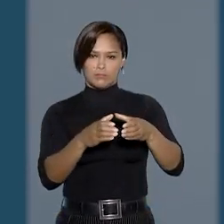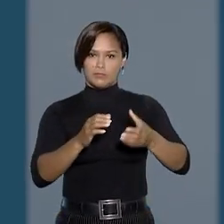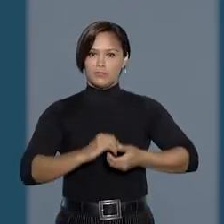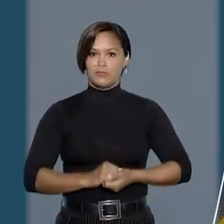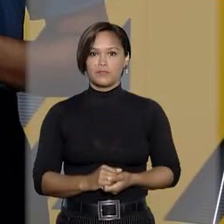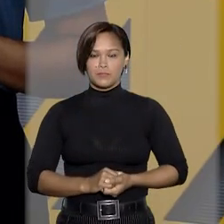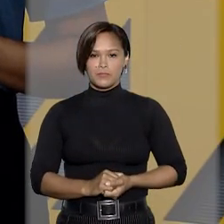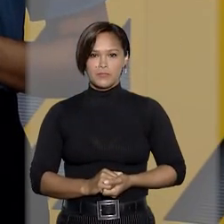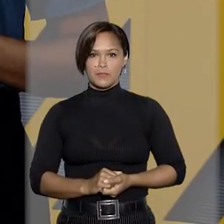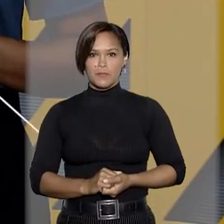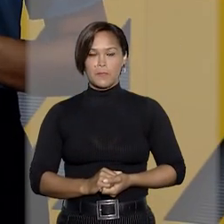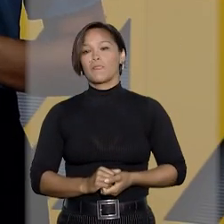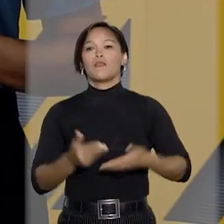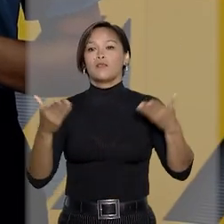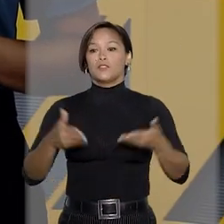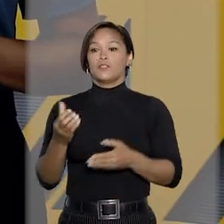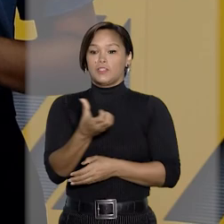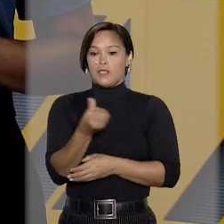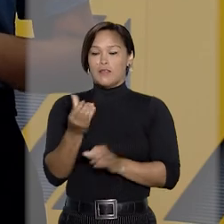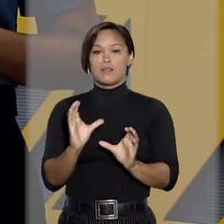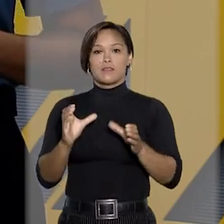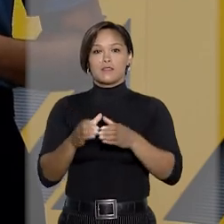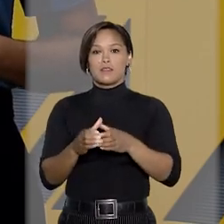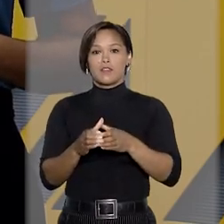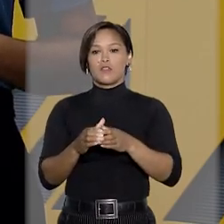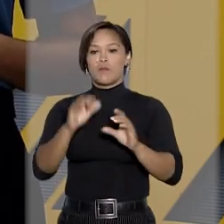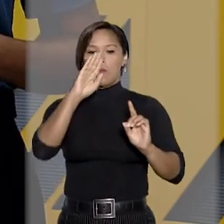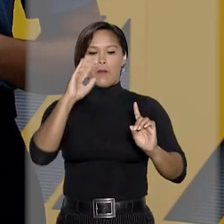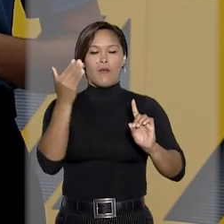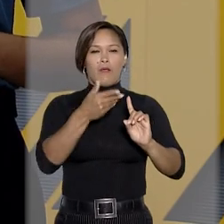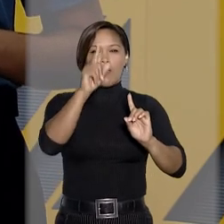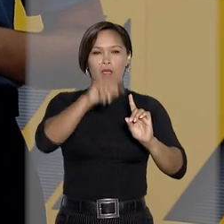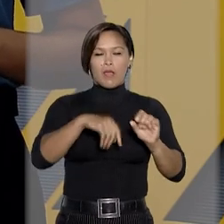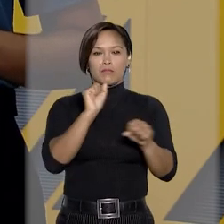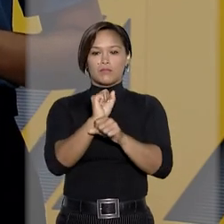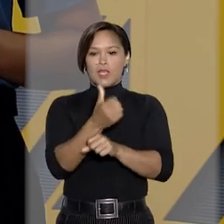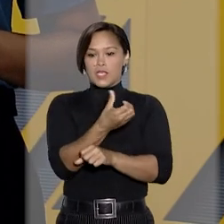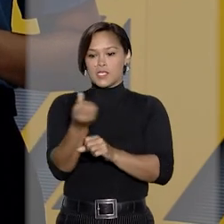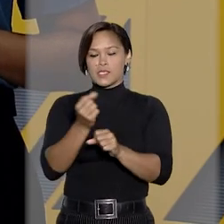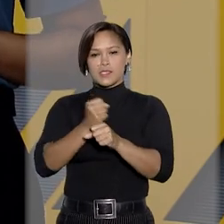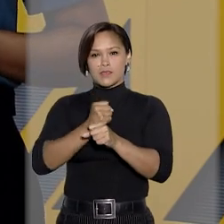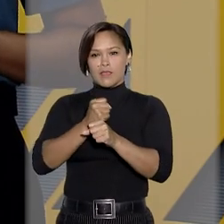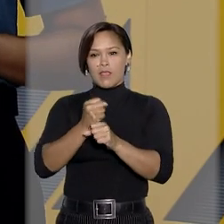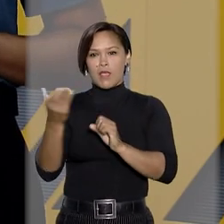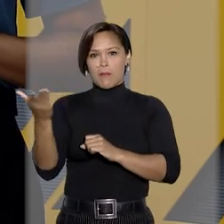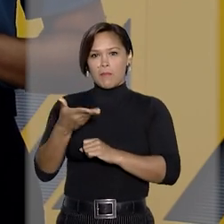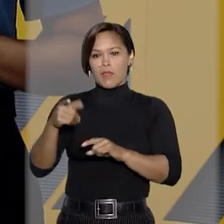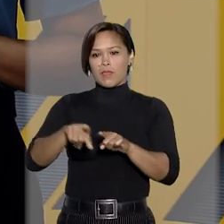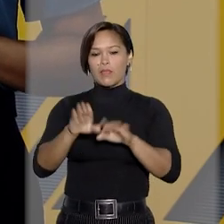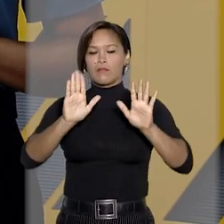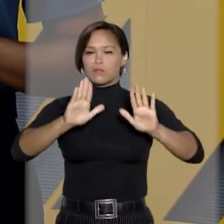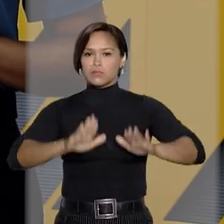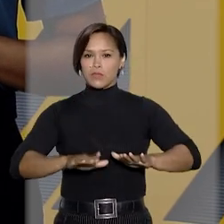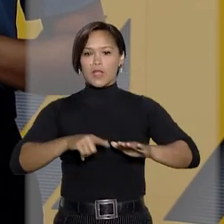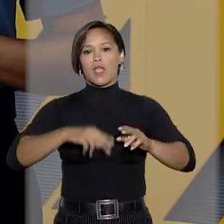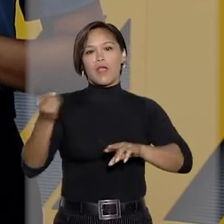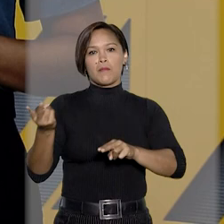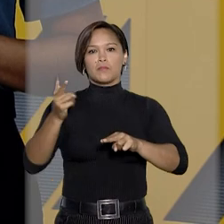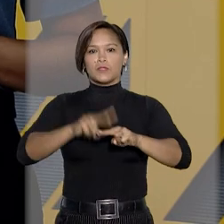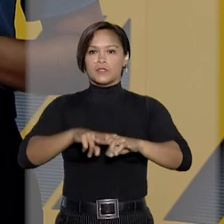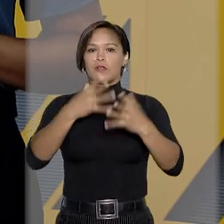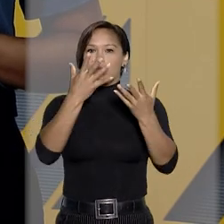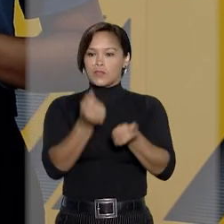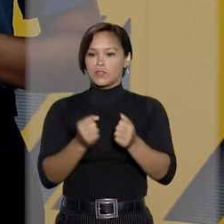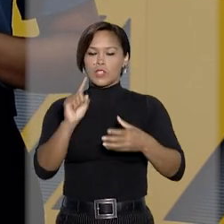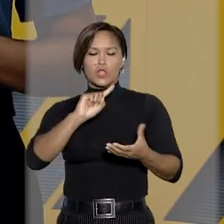quadros. Já na sexta turma, um réu que aguarda julgamento há 6 anos e meio teve o relaxamento da prisão